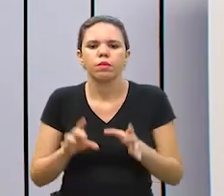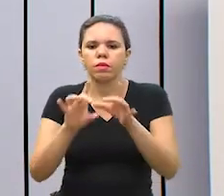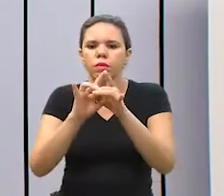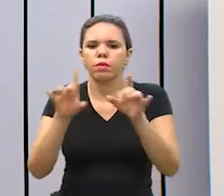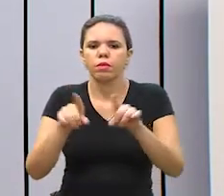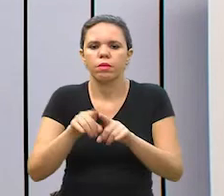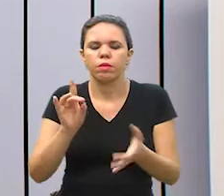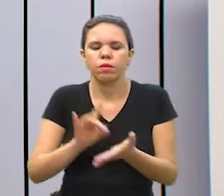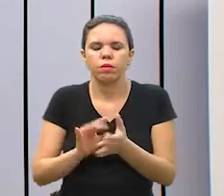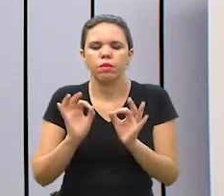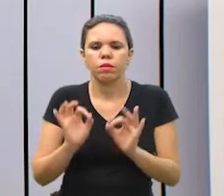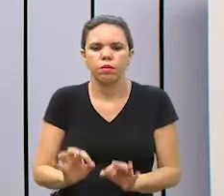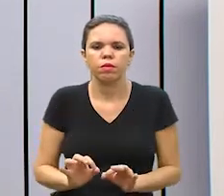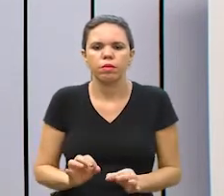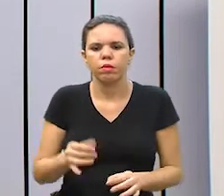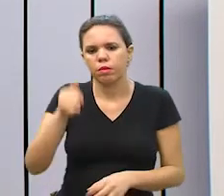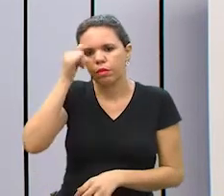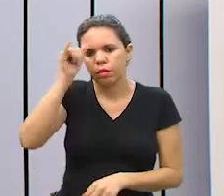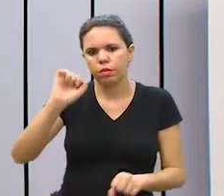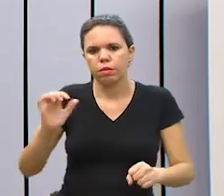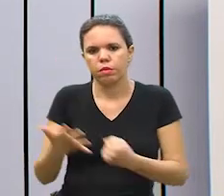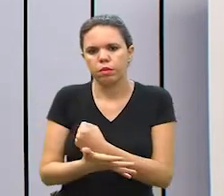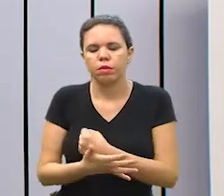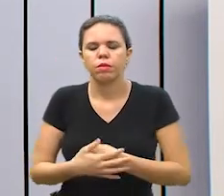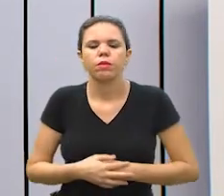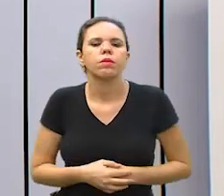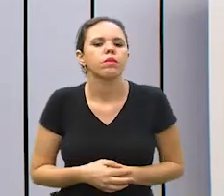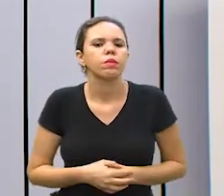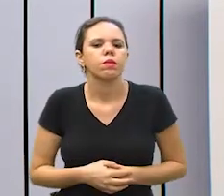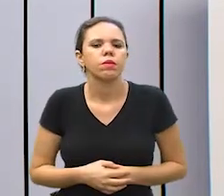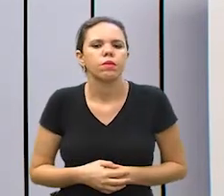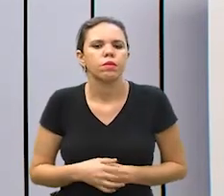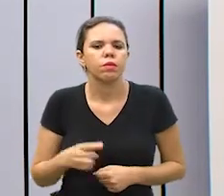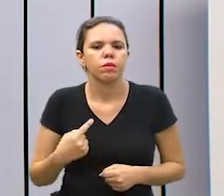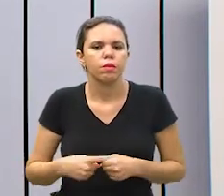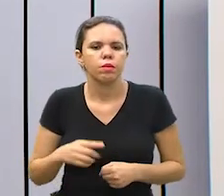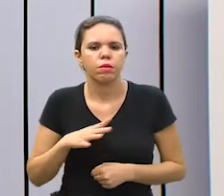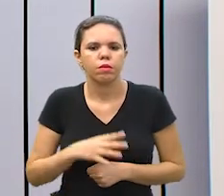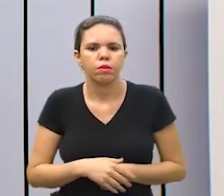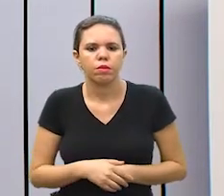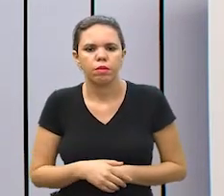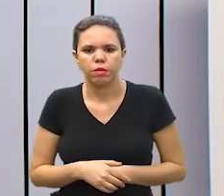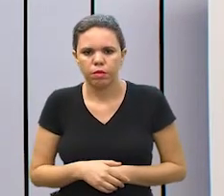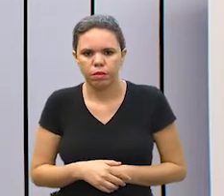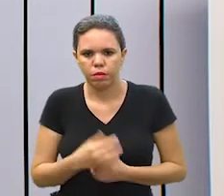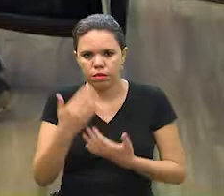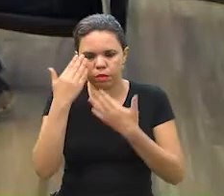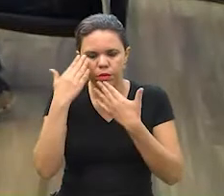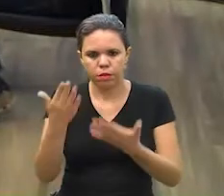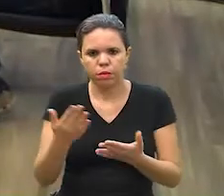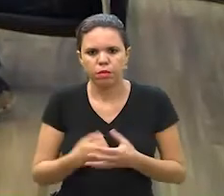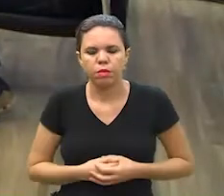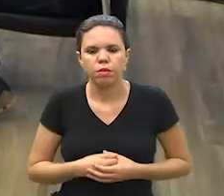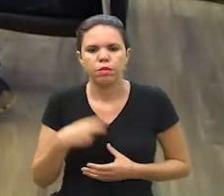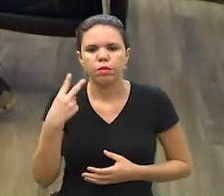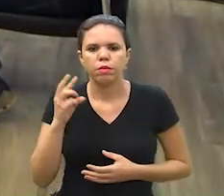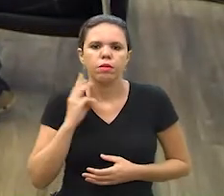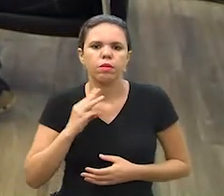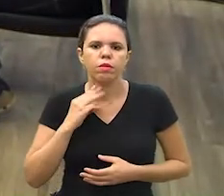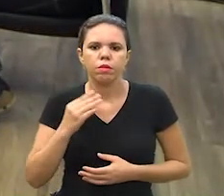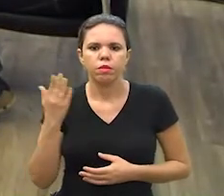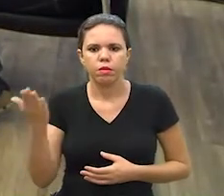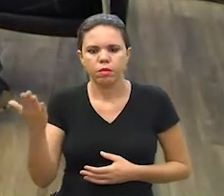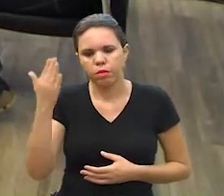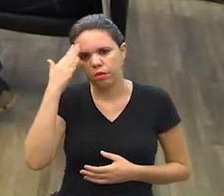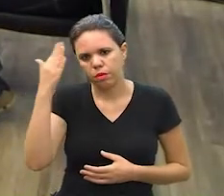democrática e efetiva no combate à Covid-19 no nosso município. Nós aqui agradecemos. Vereador Cecílio